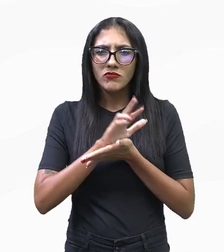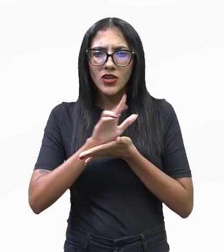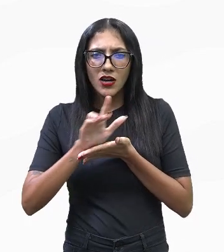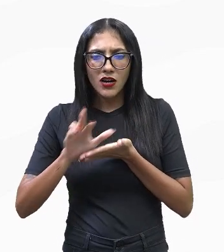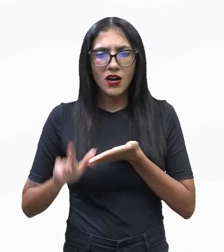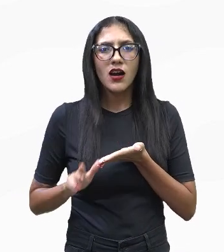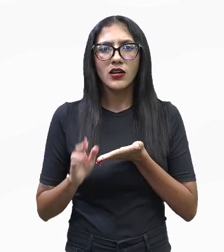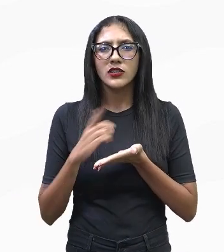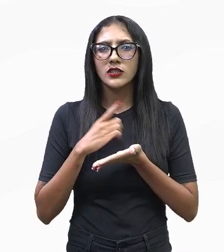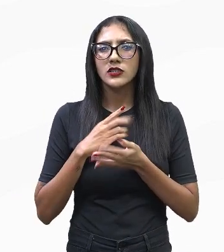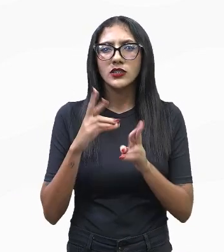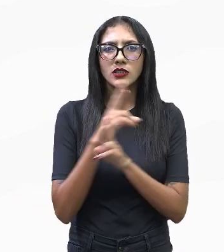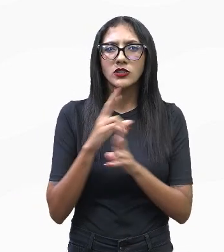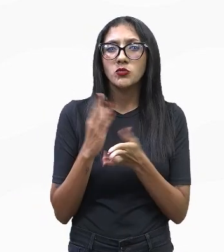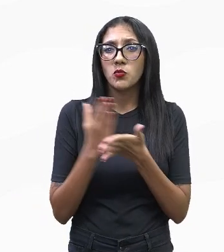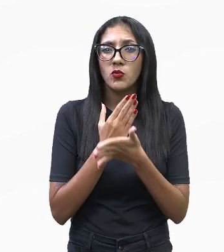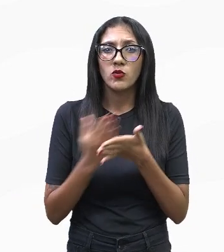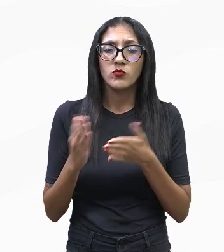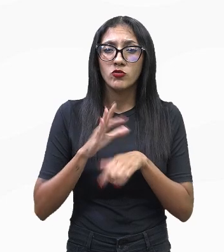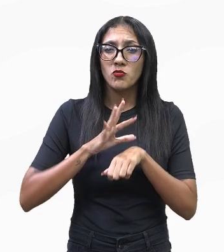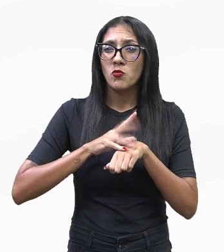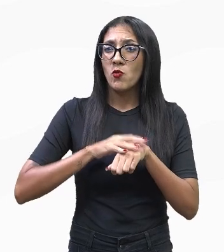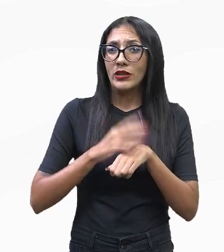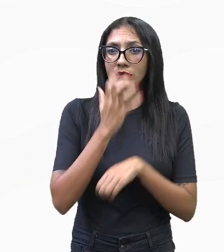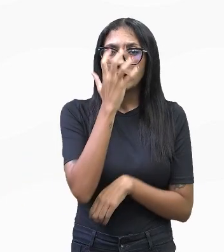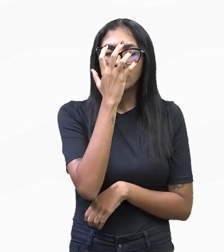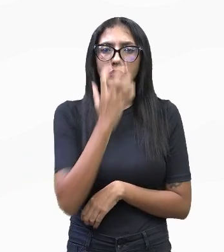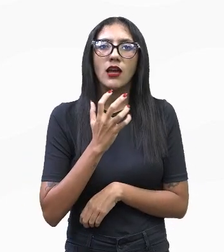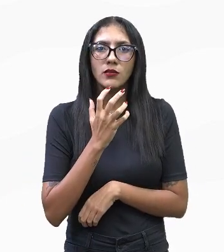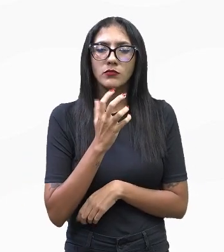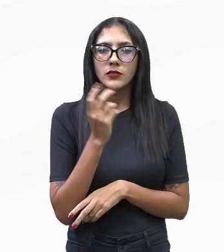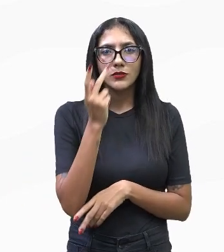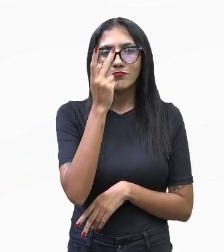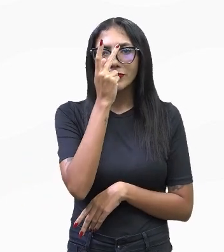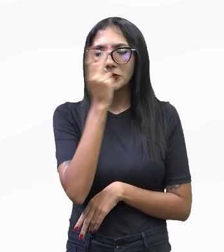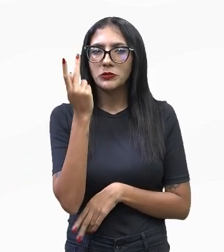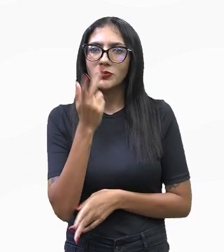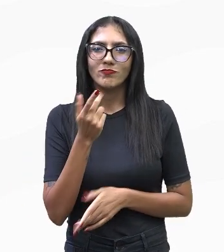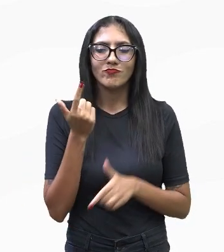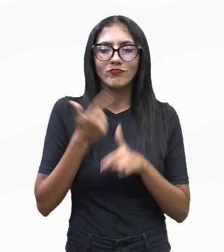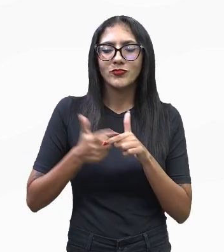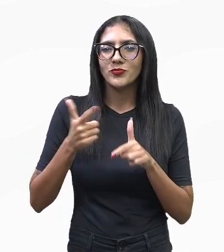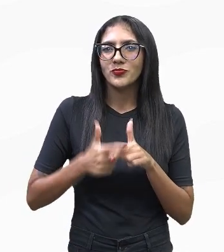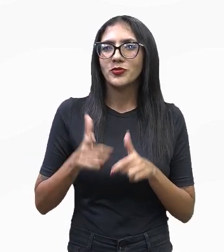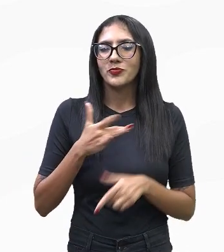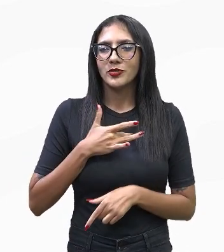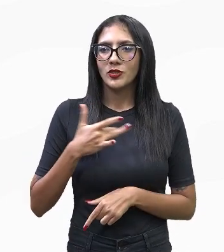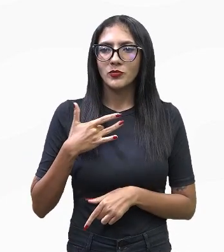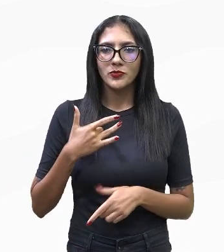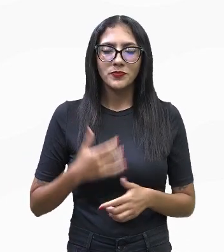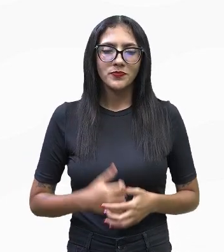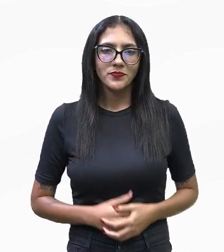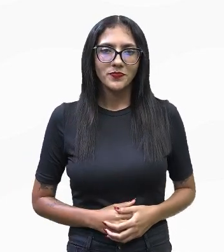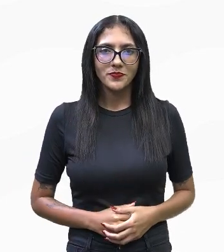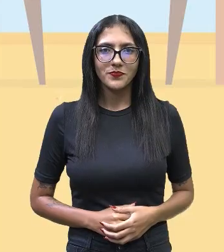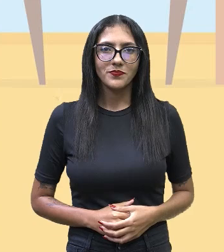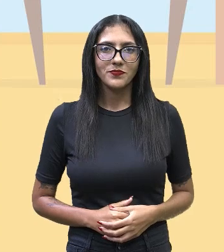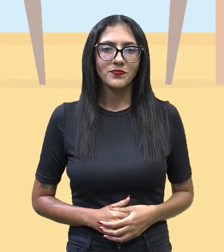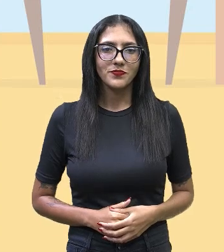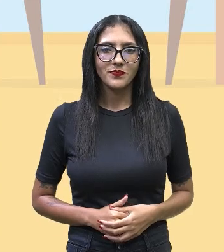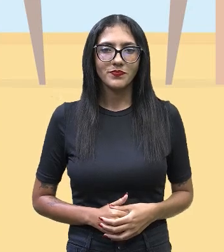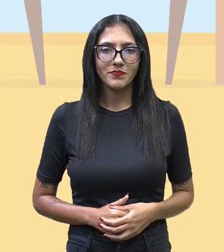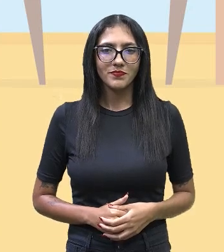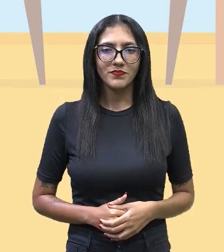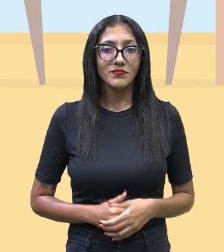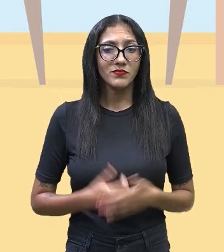levam às doenças mais graves e a pessoa fica sem saúde, vamos dizer assim. Doutores, olha só, gente, vocês estão conseguindo